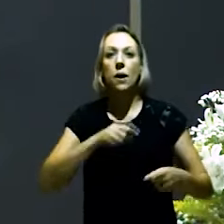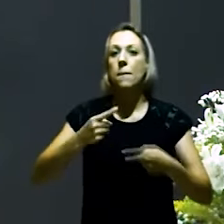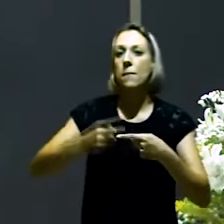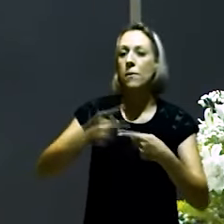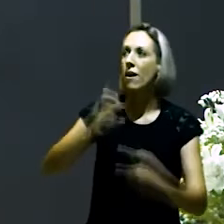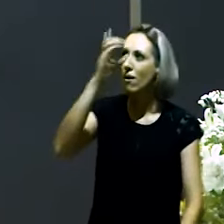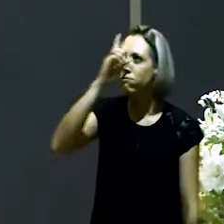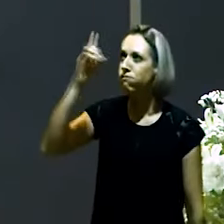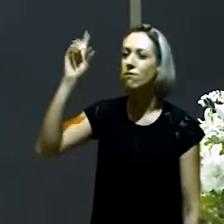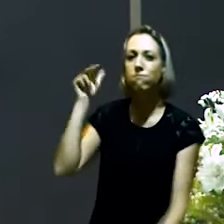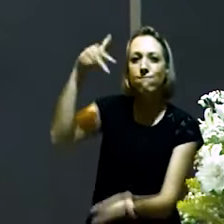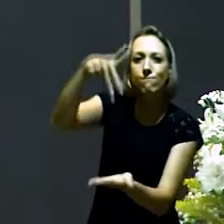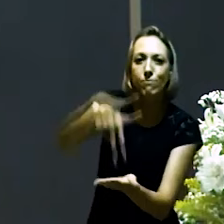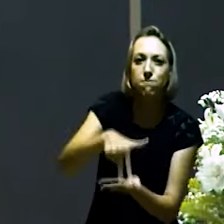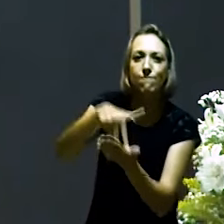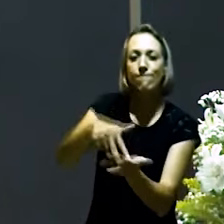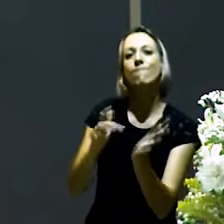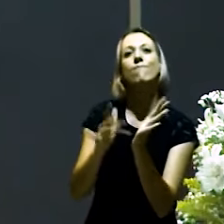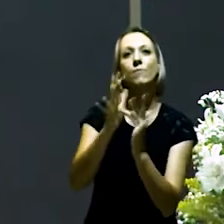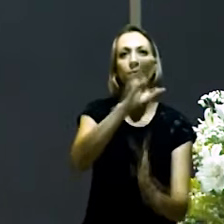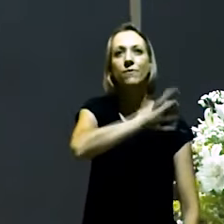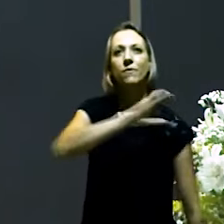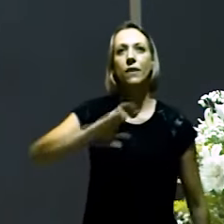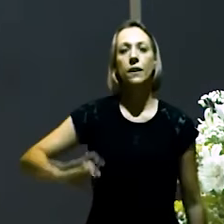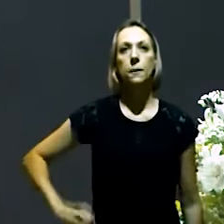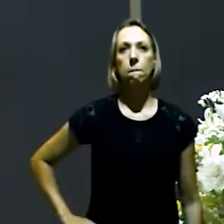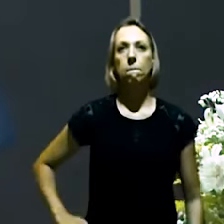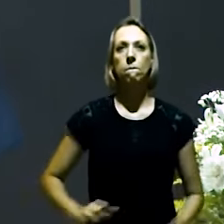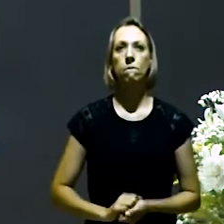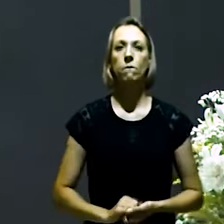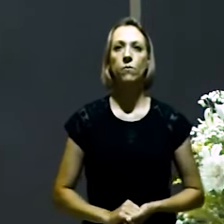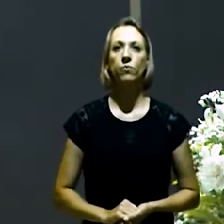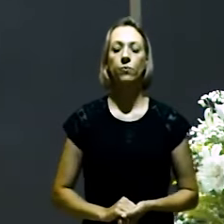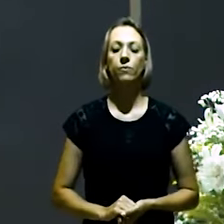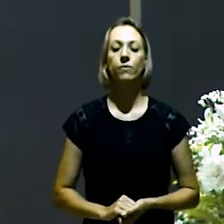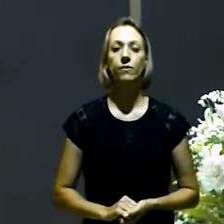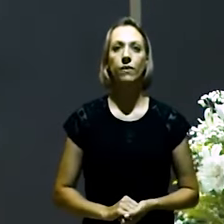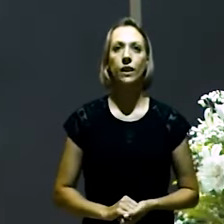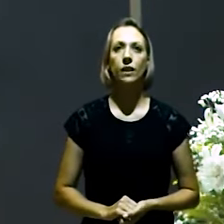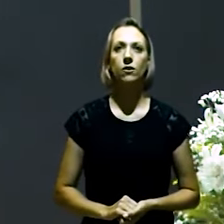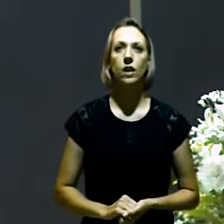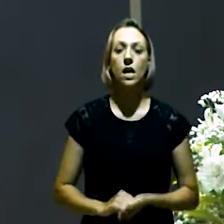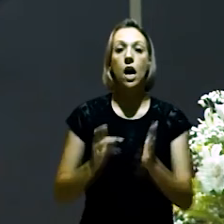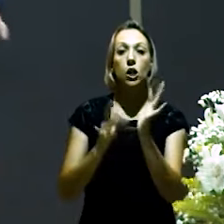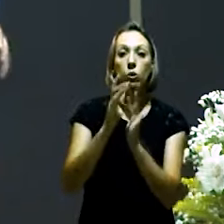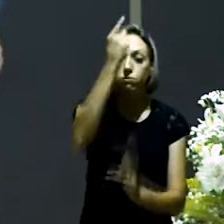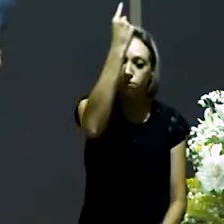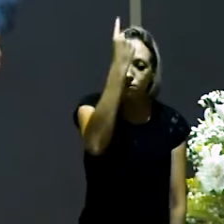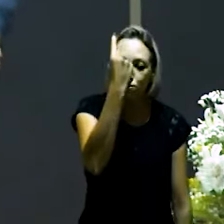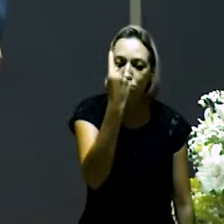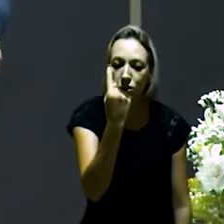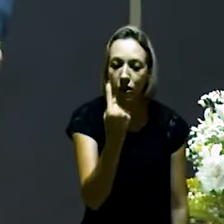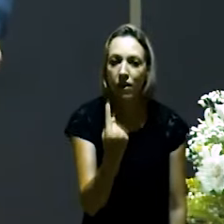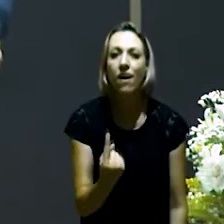como o cumprimento da promessa de Gênesis 3:15, a semente da mulher. Ele chega em carne, ele parece frágil,